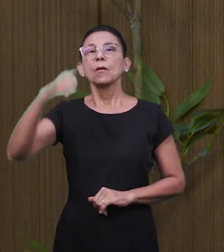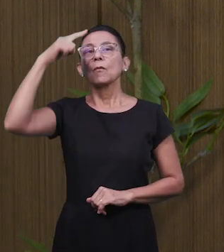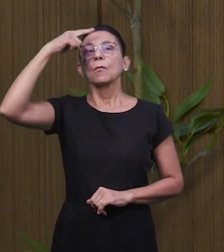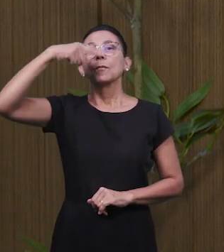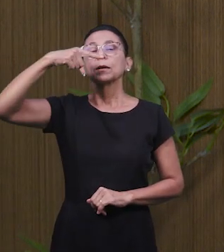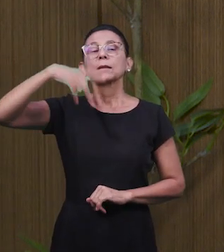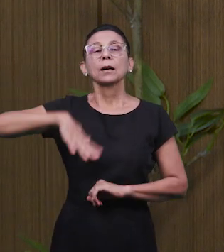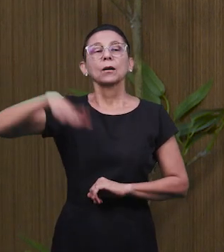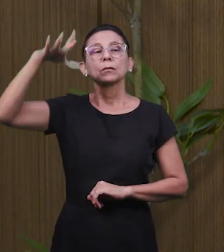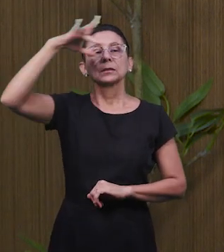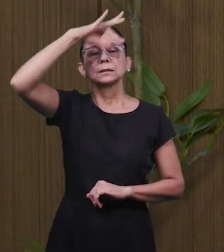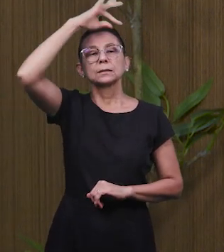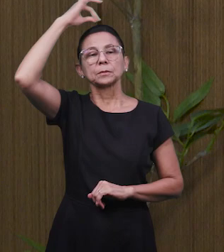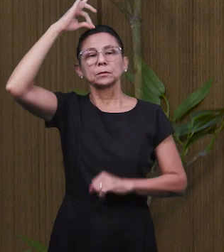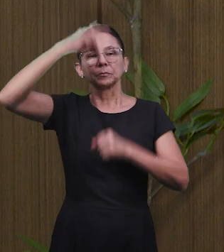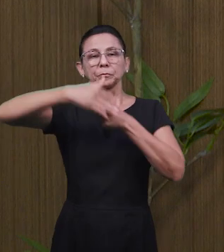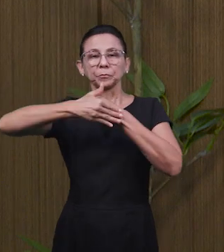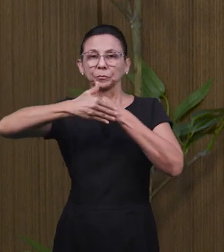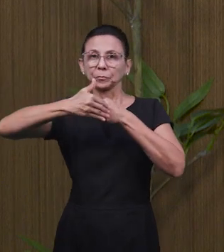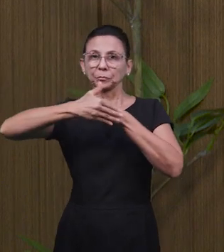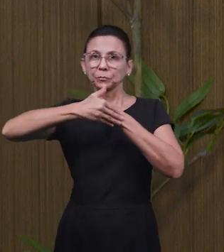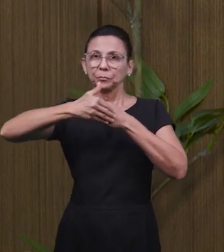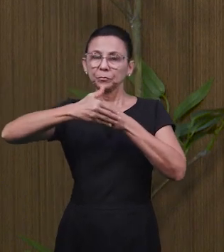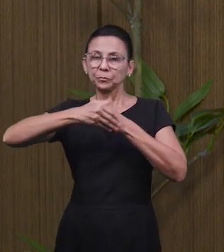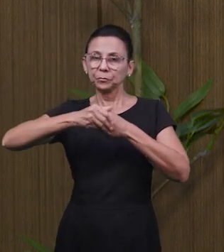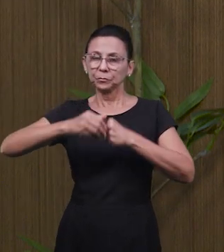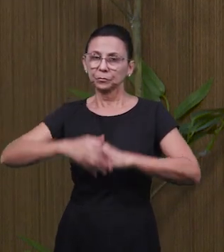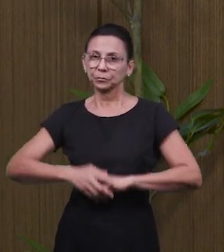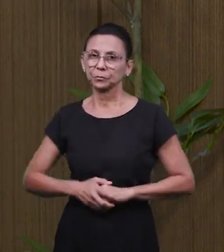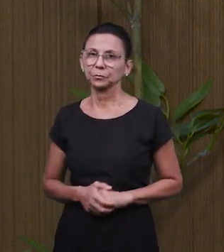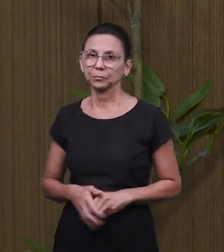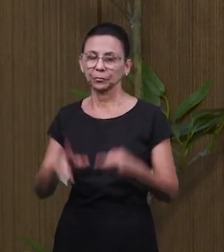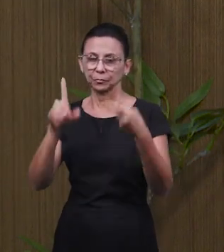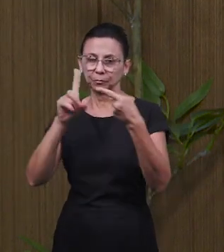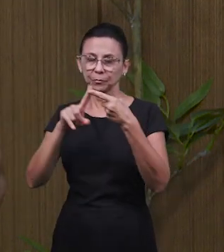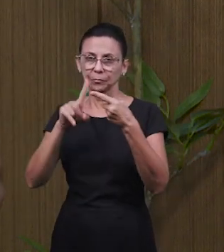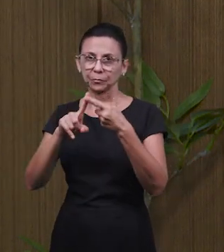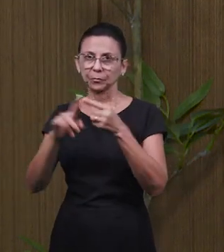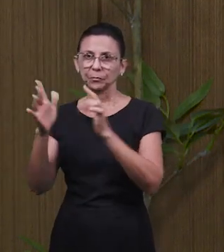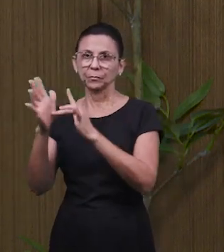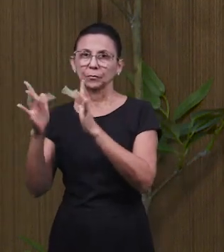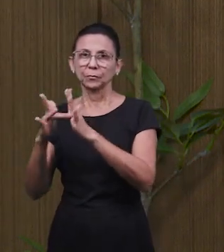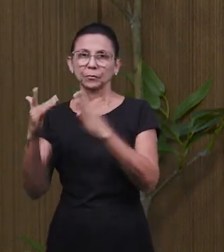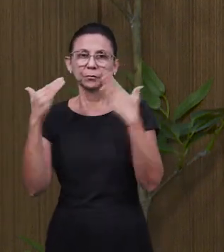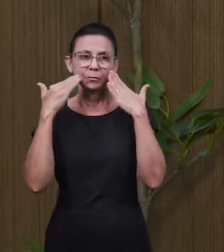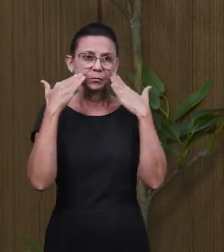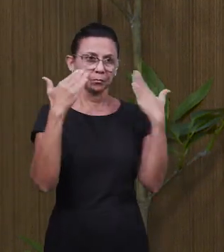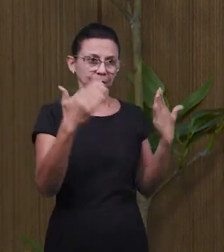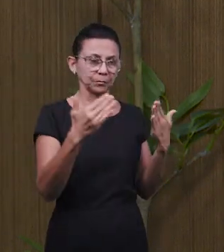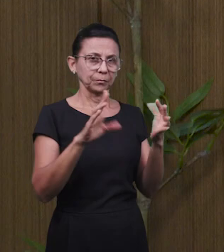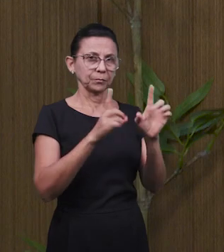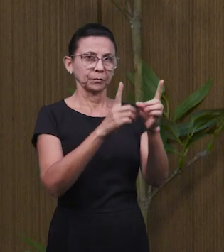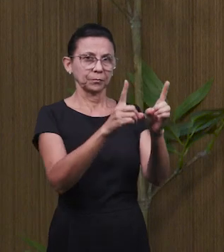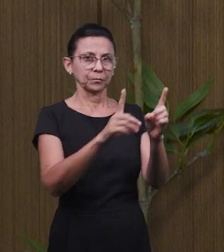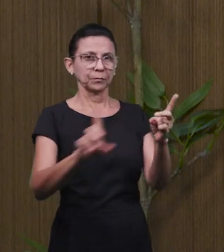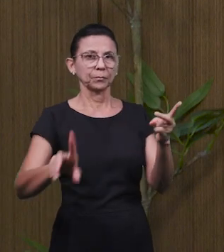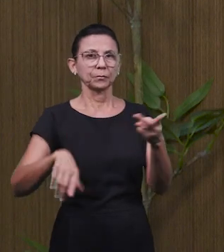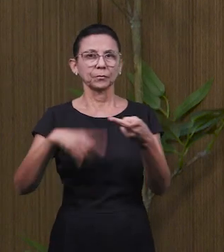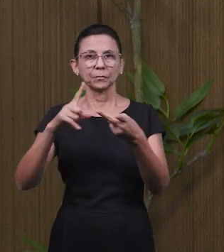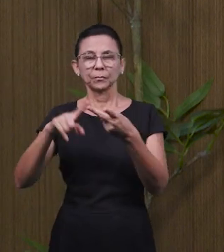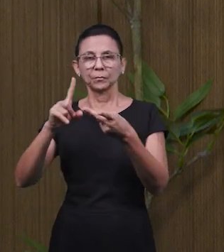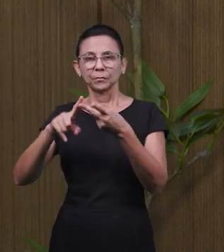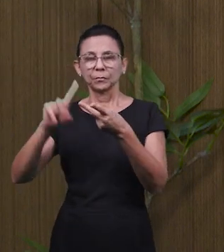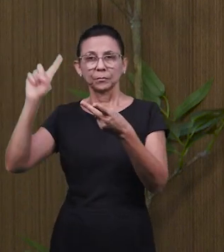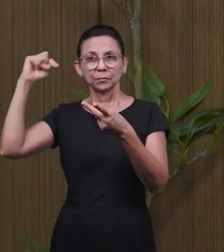disse, eu vos enviarei o Espírito Santo, o Consolador. Então, primeiro ele se revela 40 dias. Depois ele manda